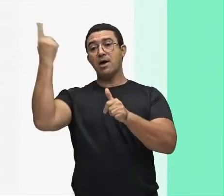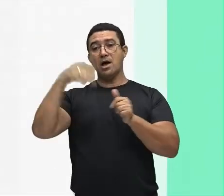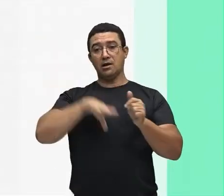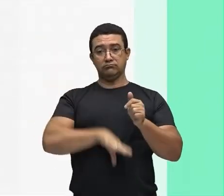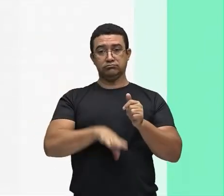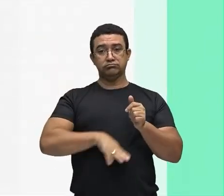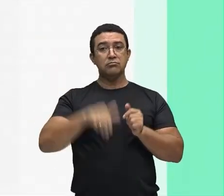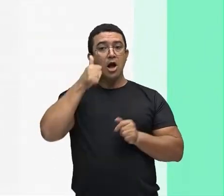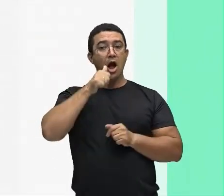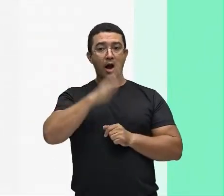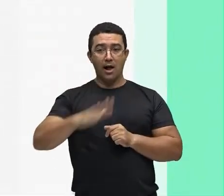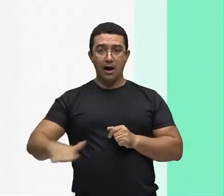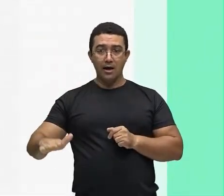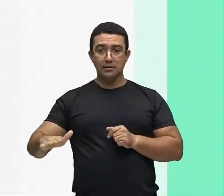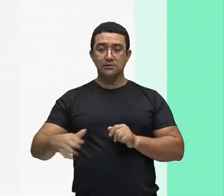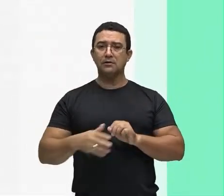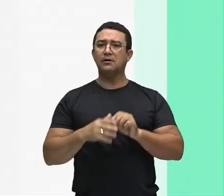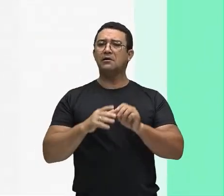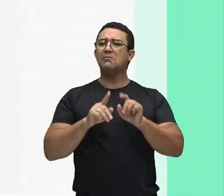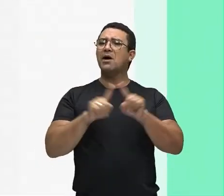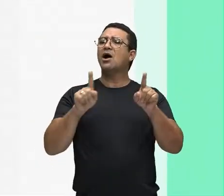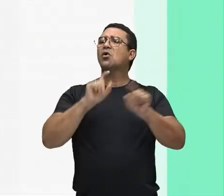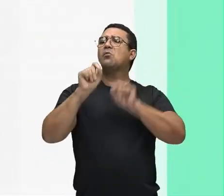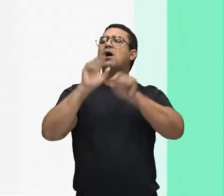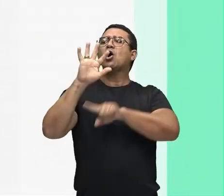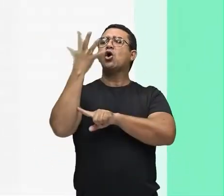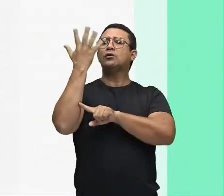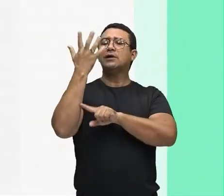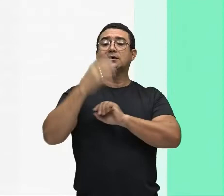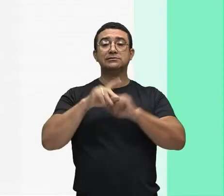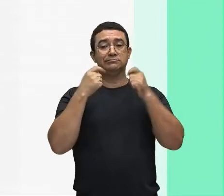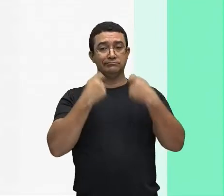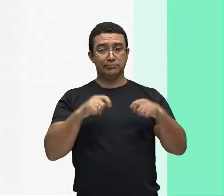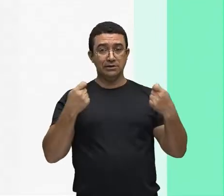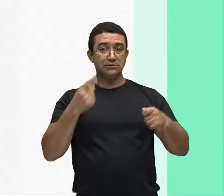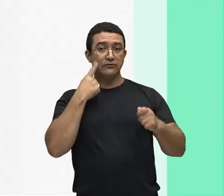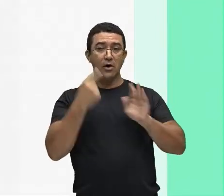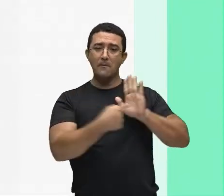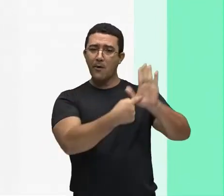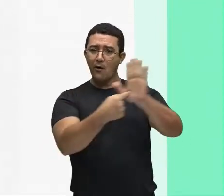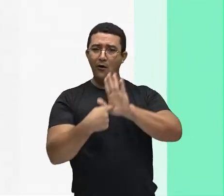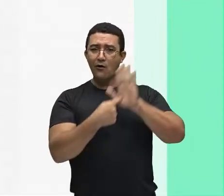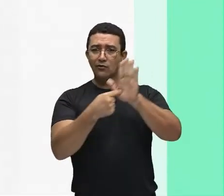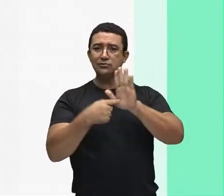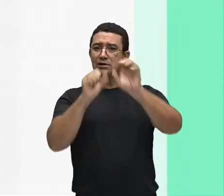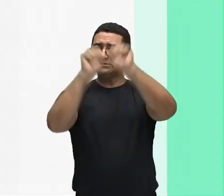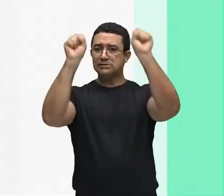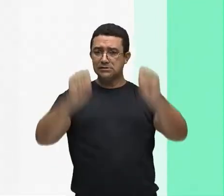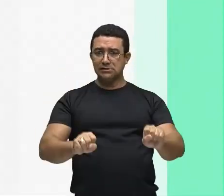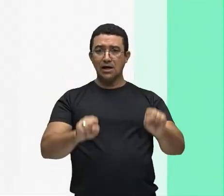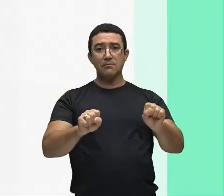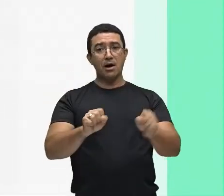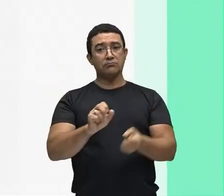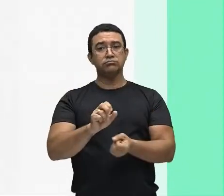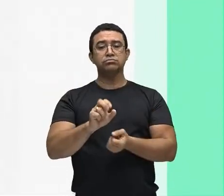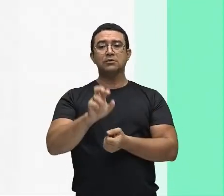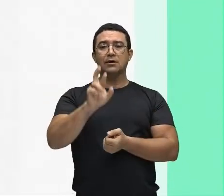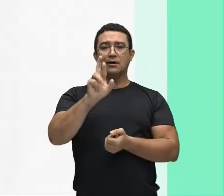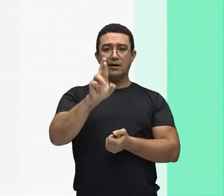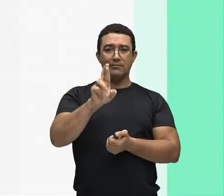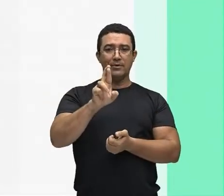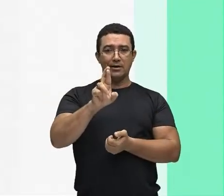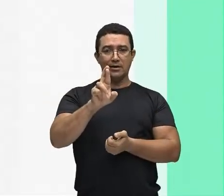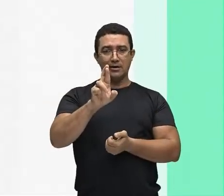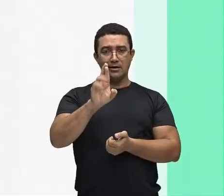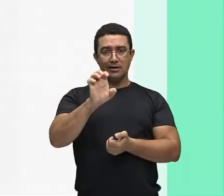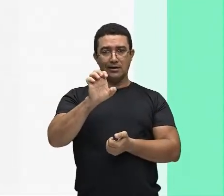aí, para entender como é que ocorre isso, a gente precisou apresentar para vocês o sistema reprodutor feminino, que é o que vocês podem